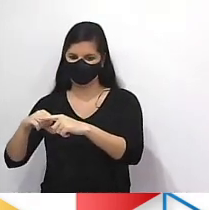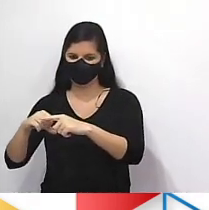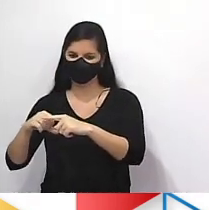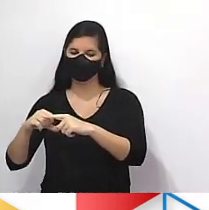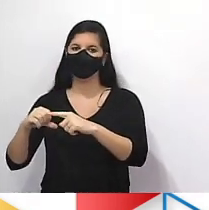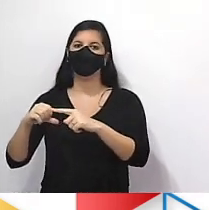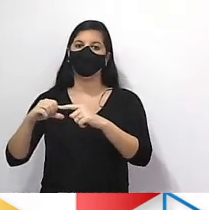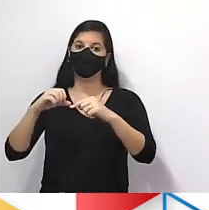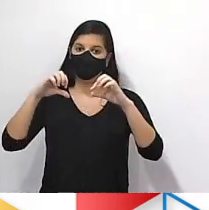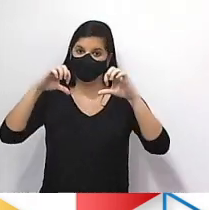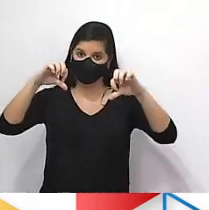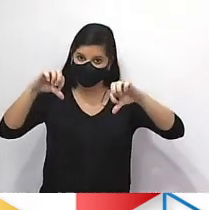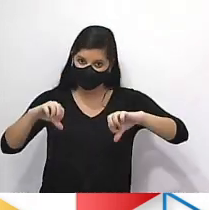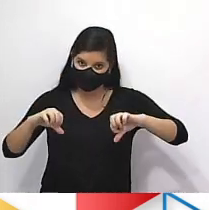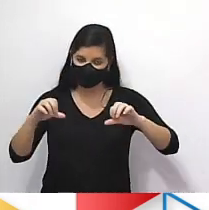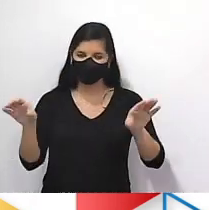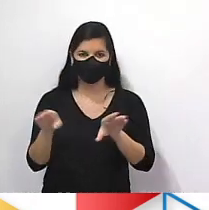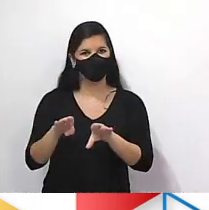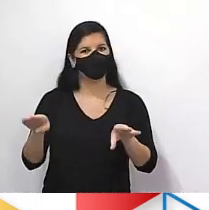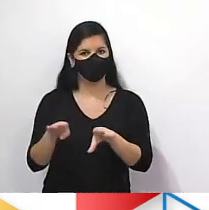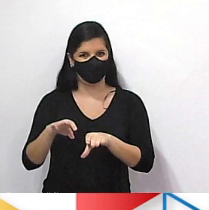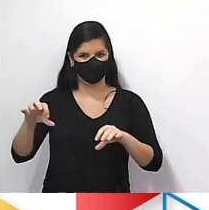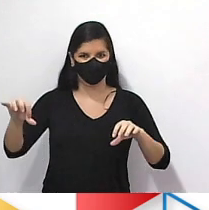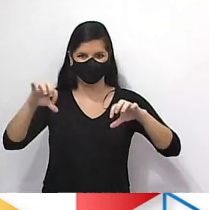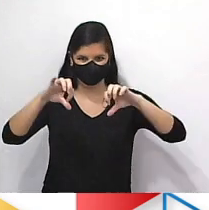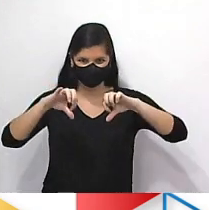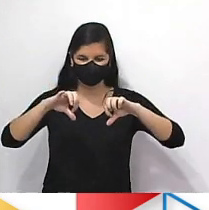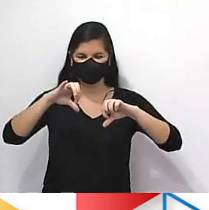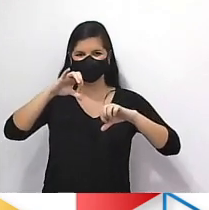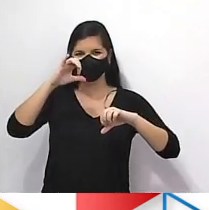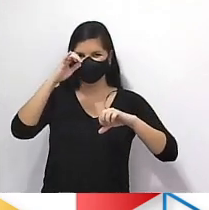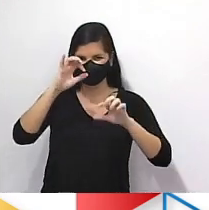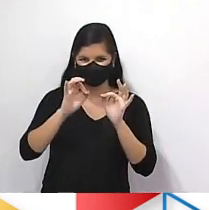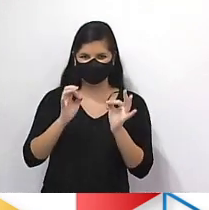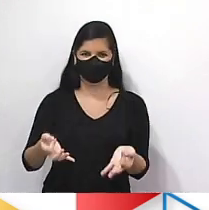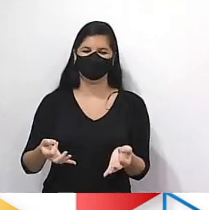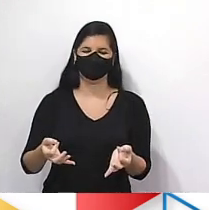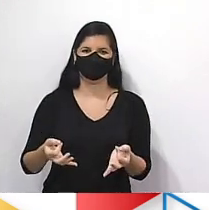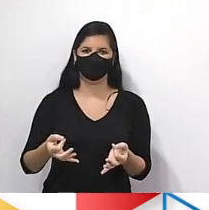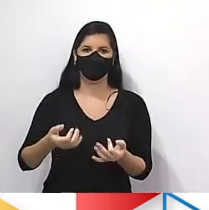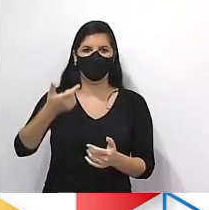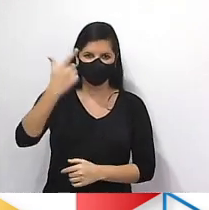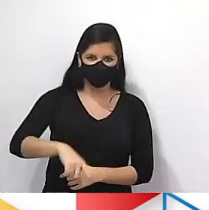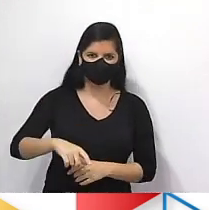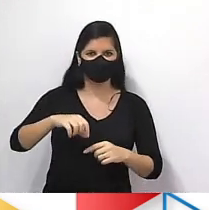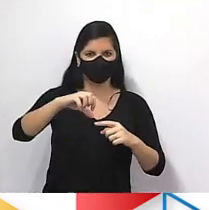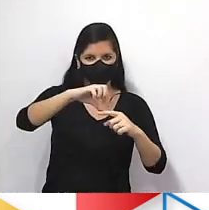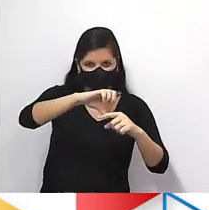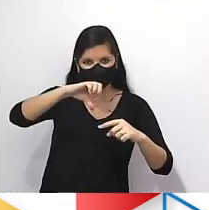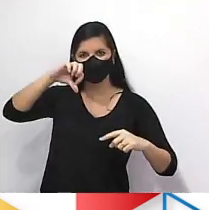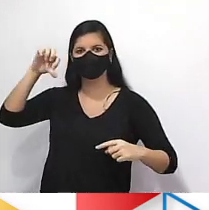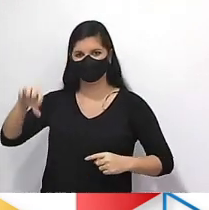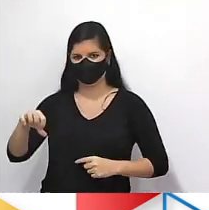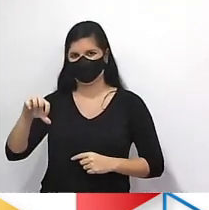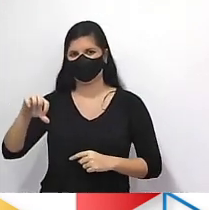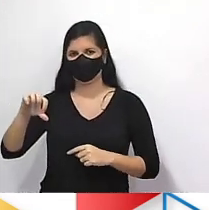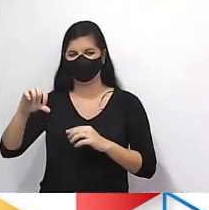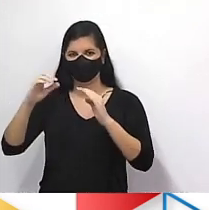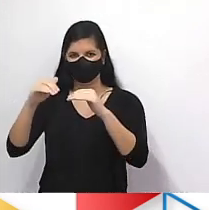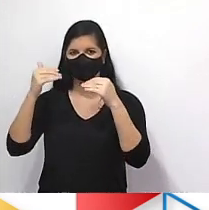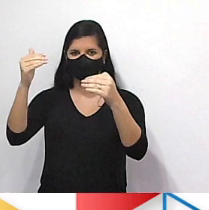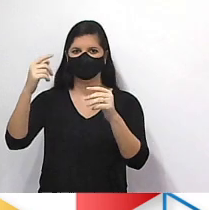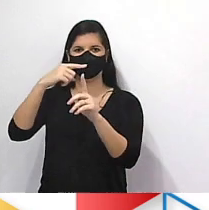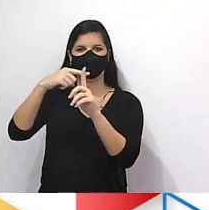os denominadores são iguais, é muito simples. Você vai repetir o denominador e somar